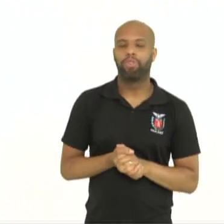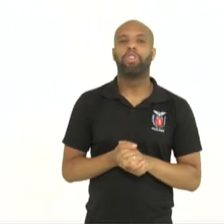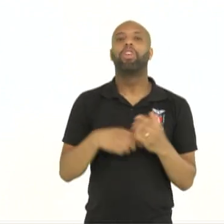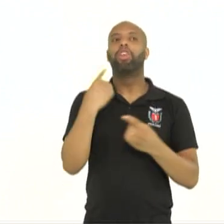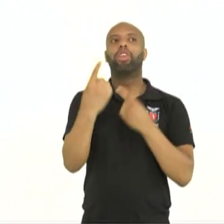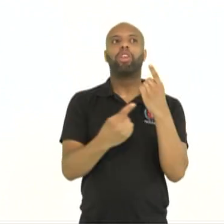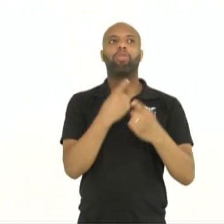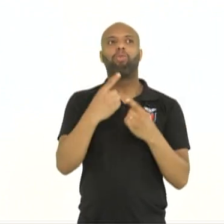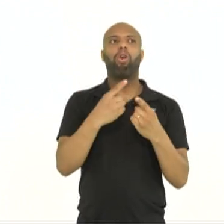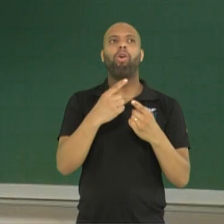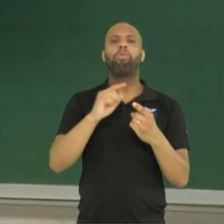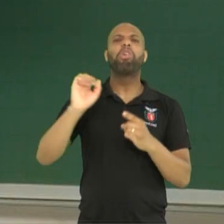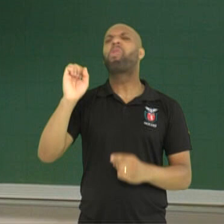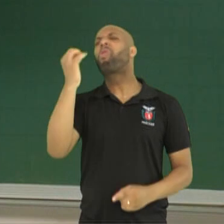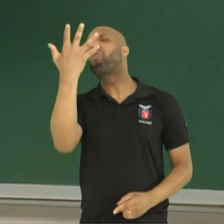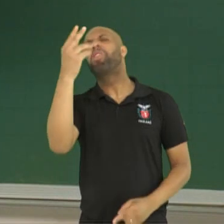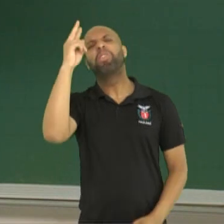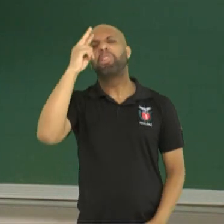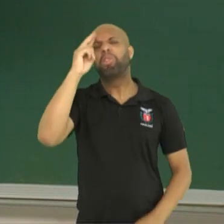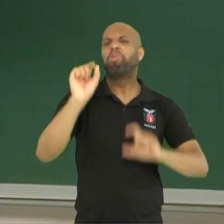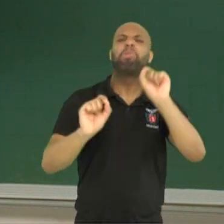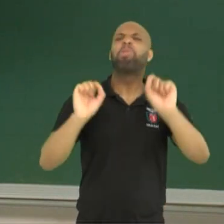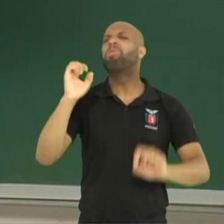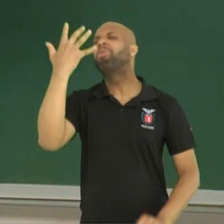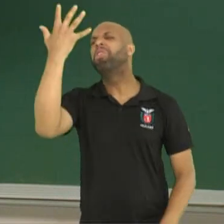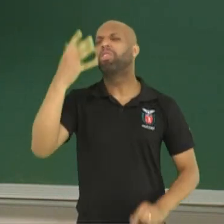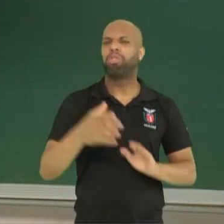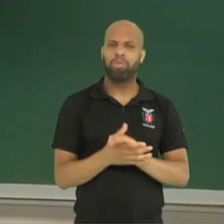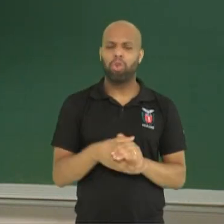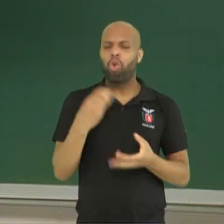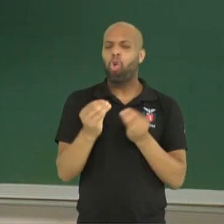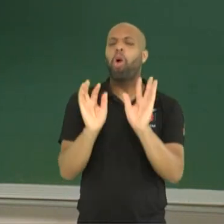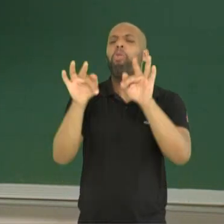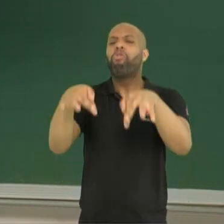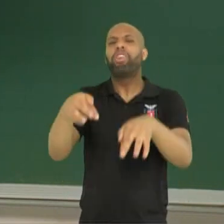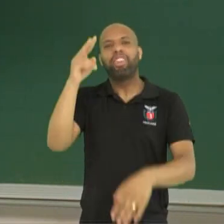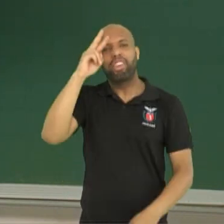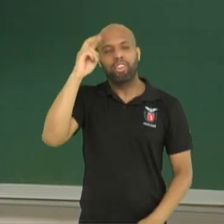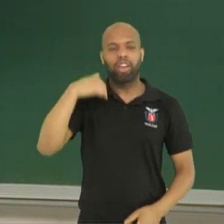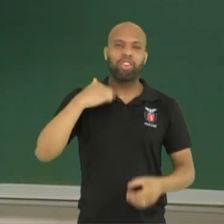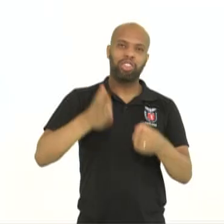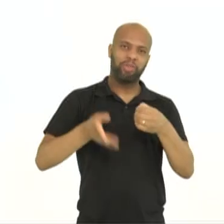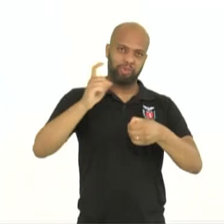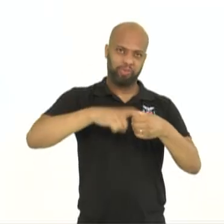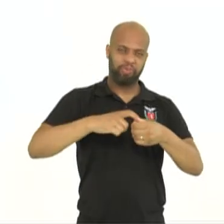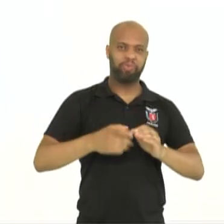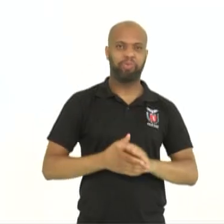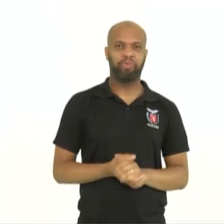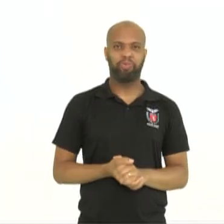o desfecho deste conto, pessoal? Tá? Qual é o desfecho? Como ele termina? Já voltamos.